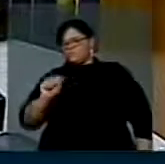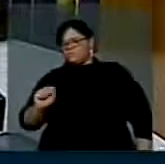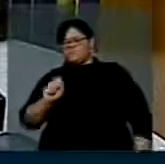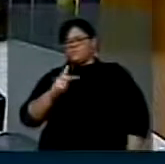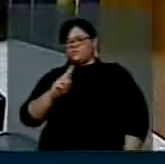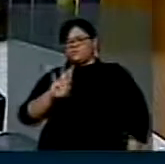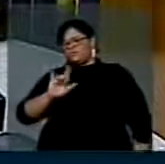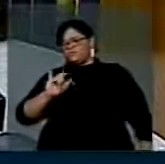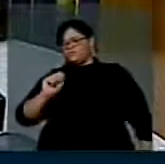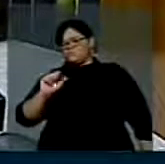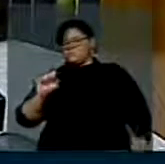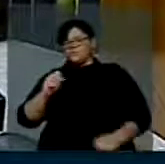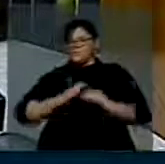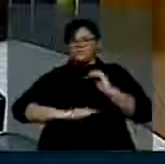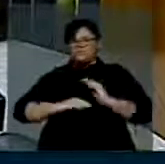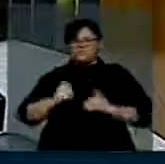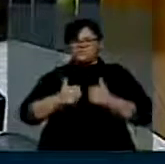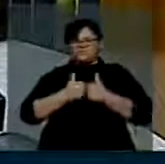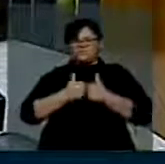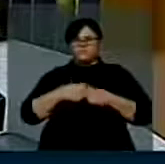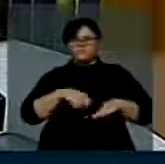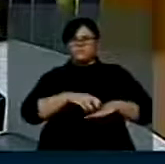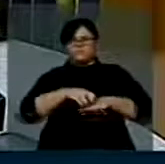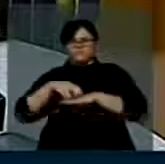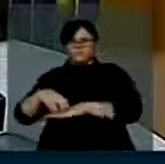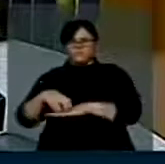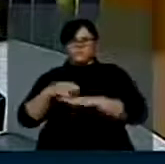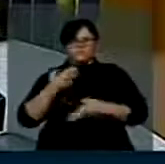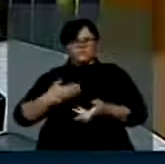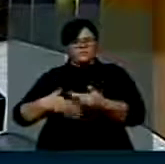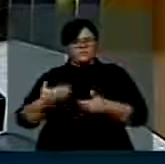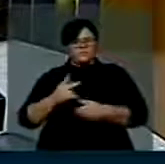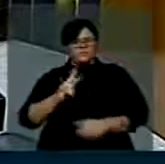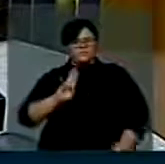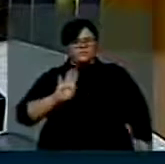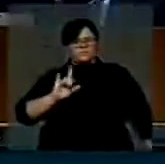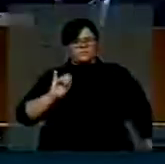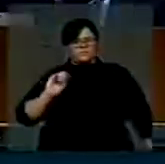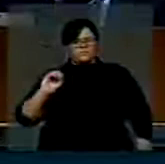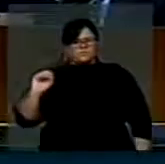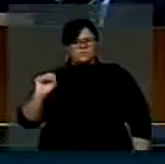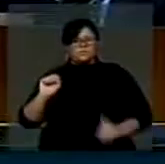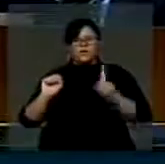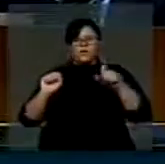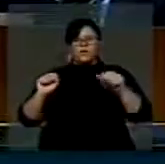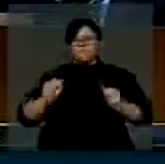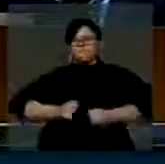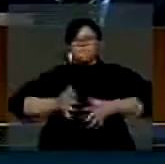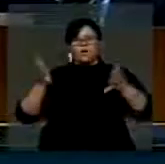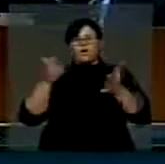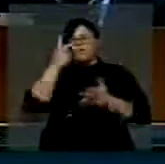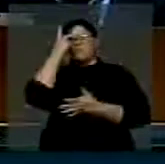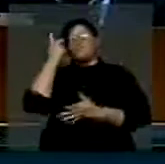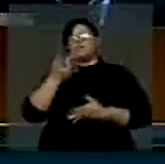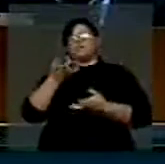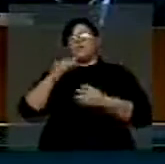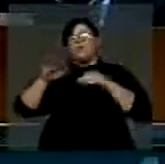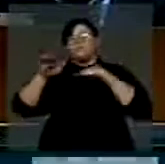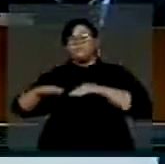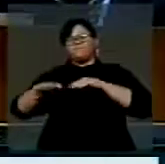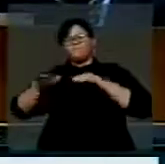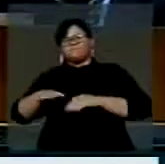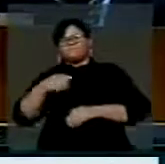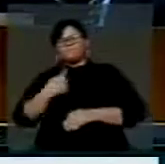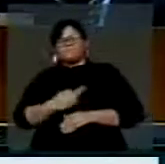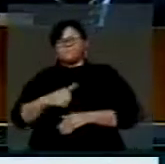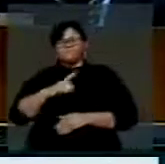do transporte coletivo, transporte público, que foi o estopim das manifestações, e nós estamos numa